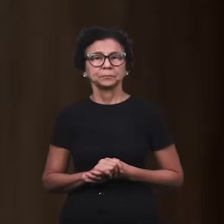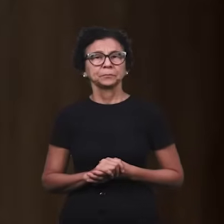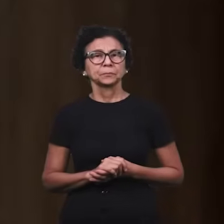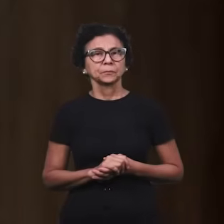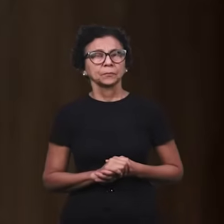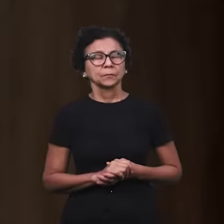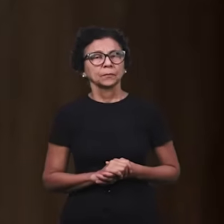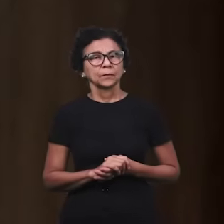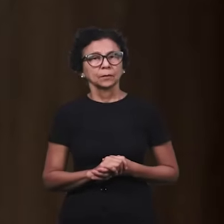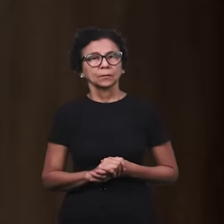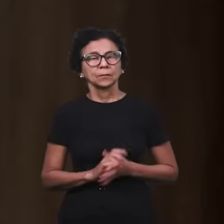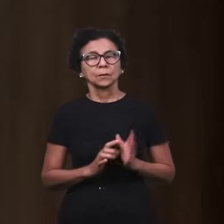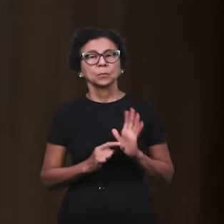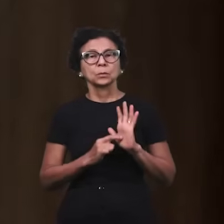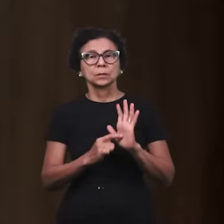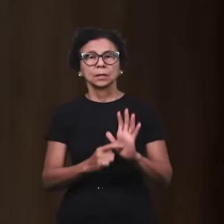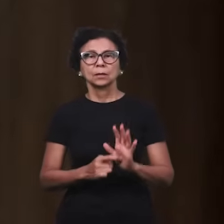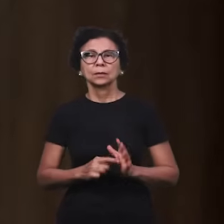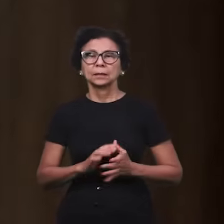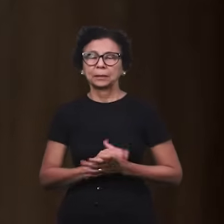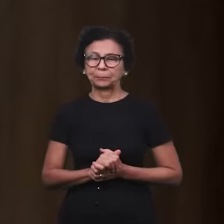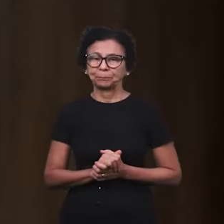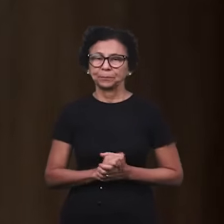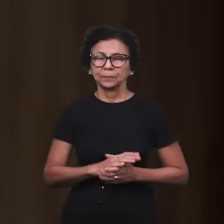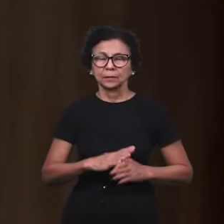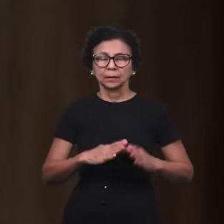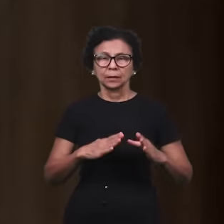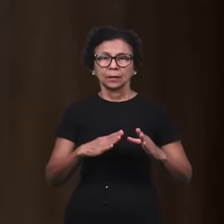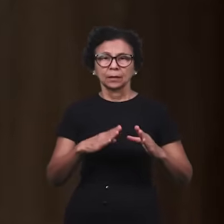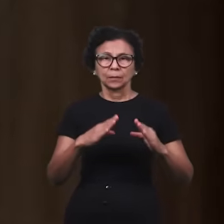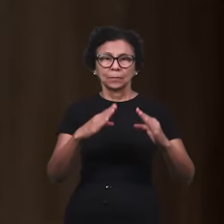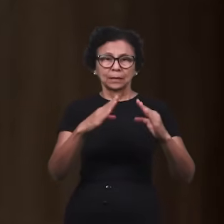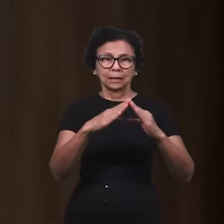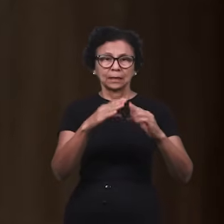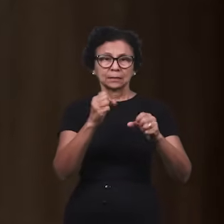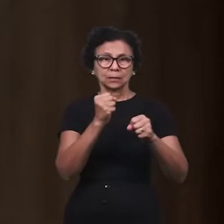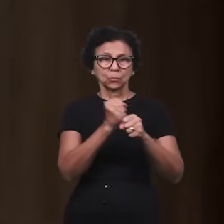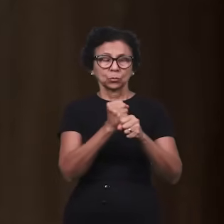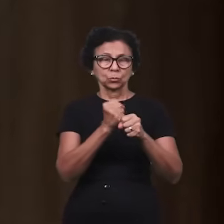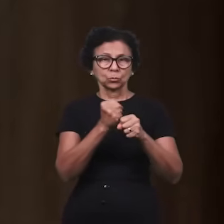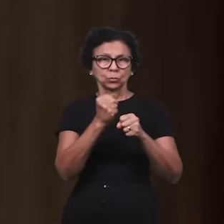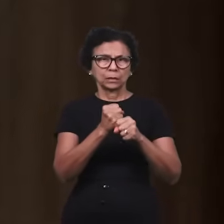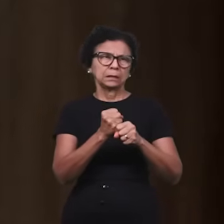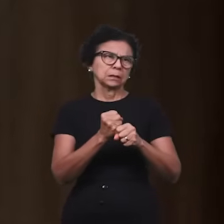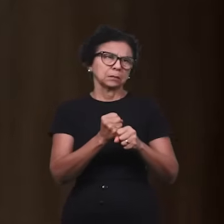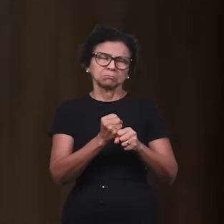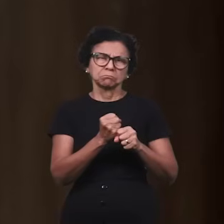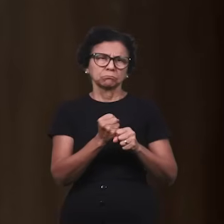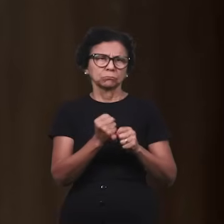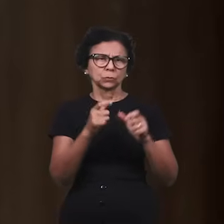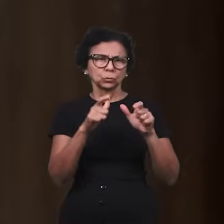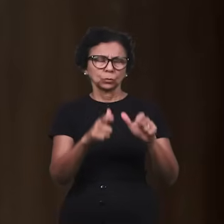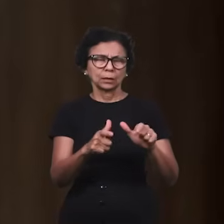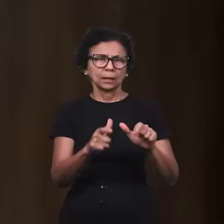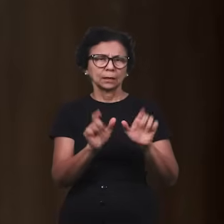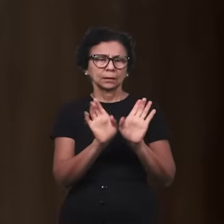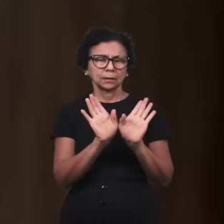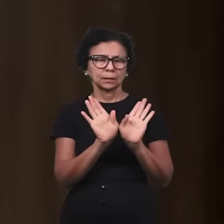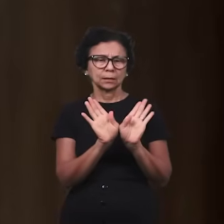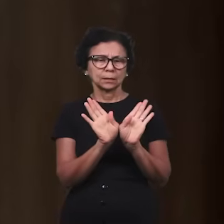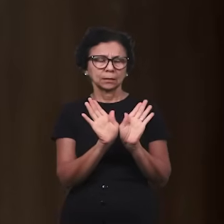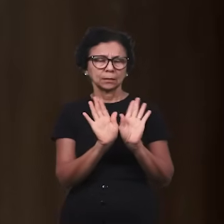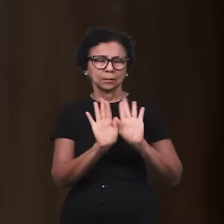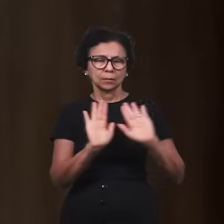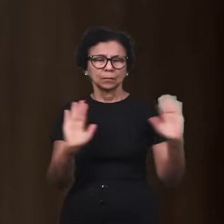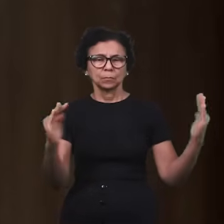a casa construída em uma cidade que não era morada, uma aldeia, por exemplo,